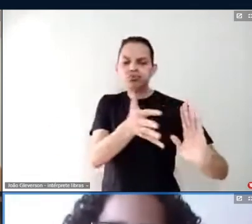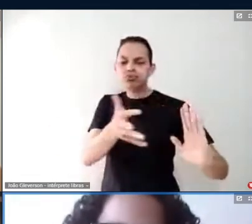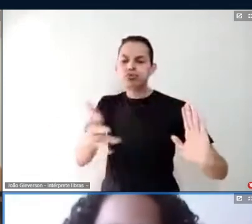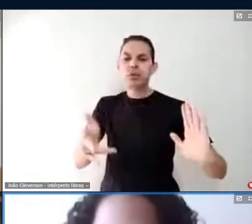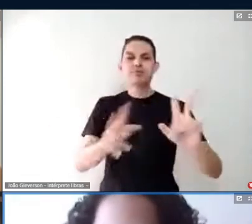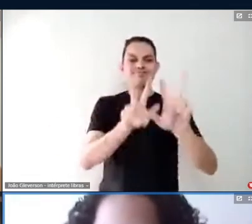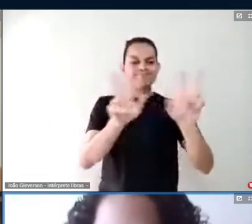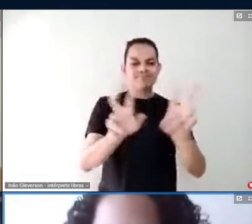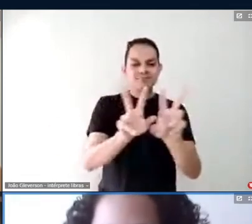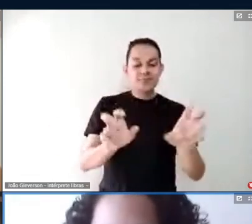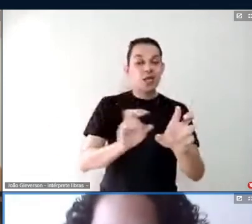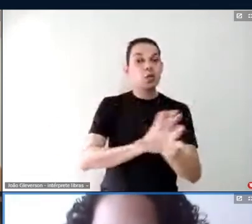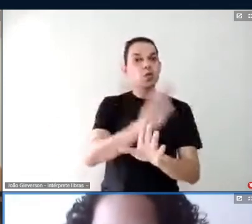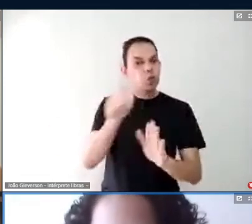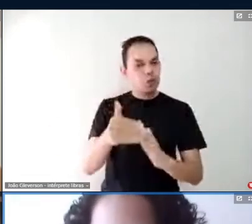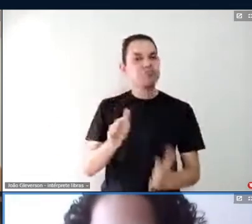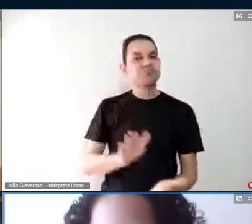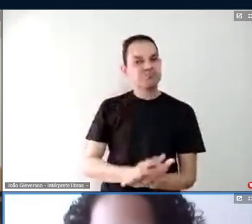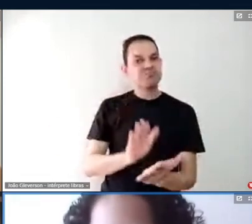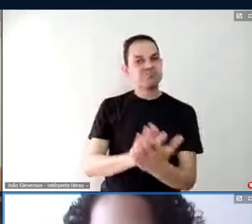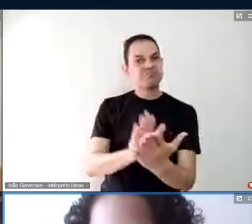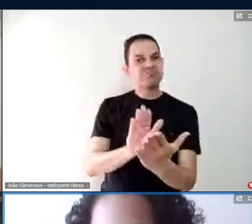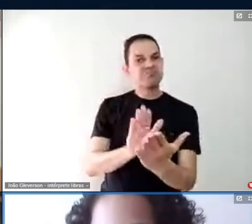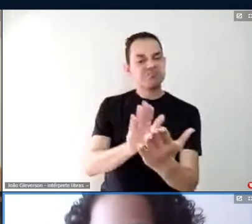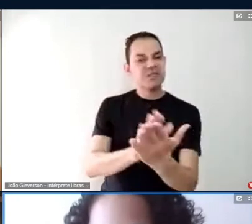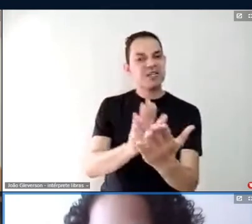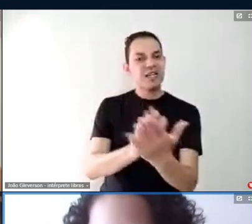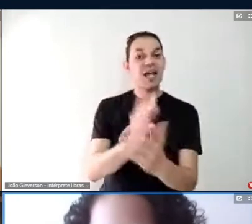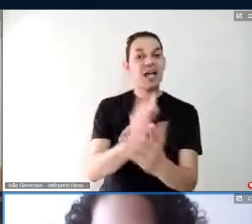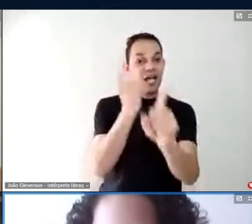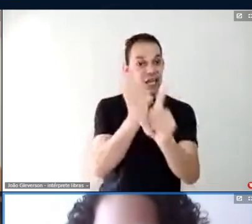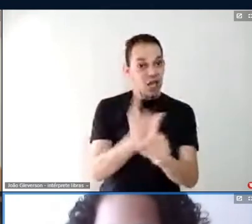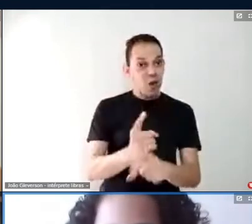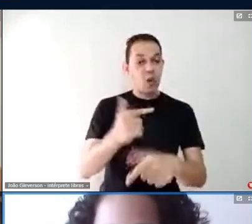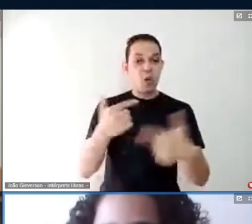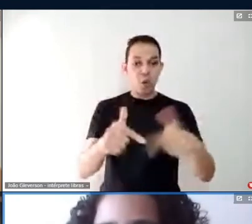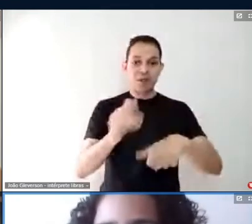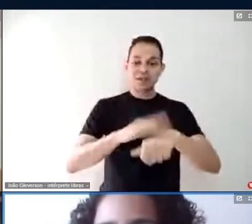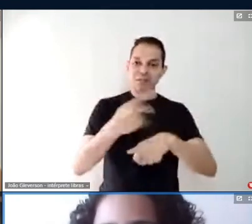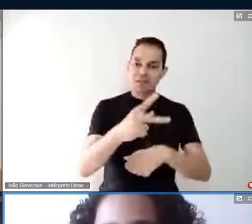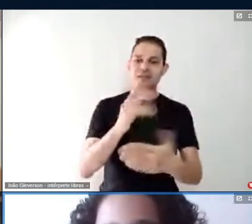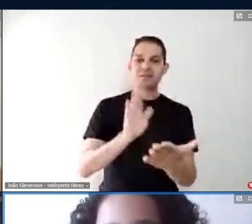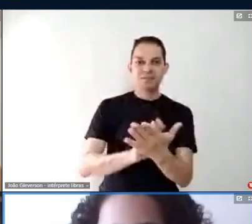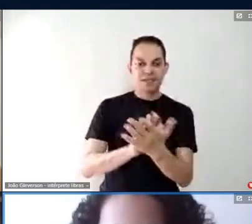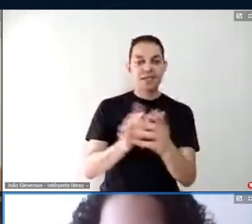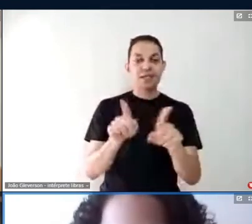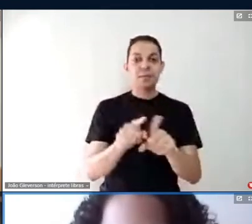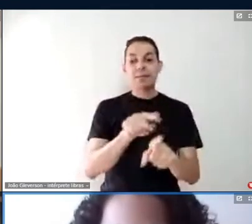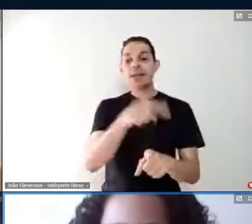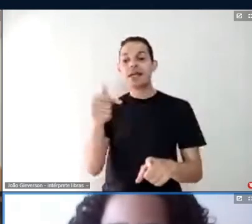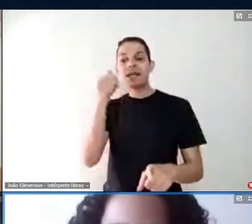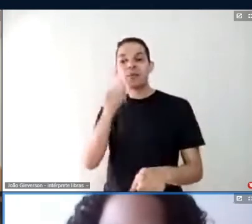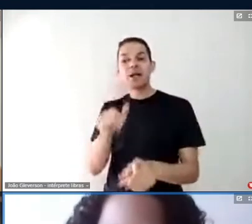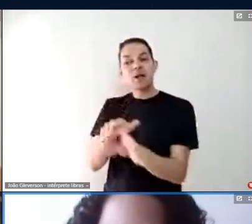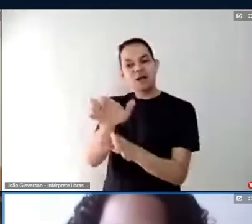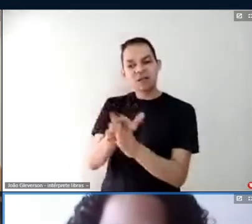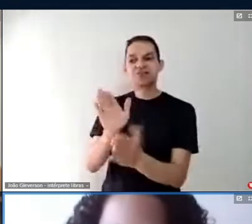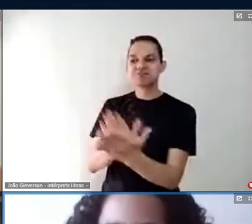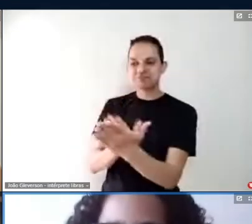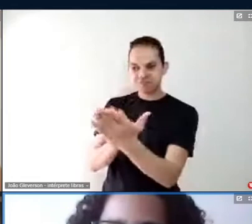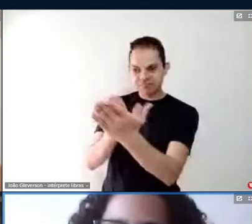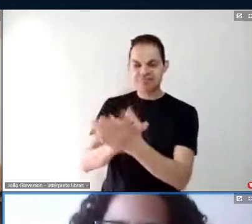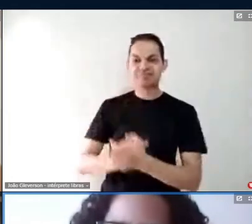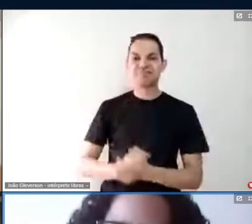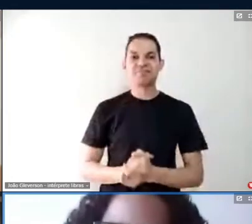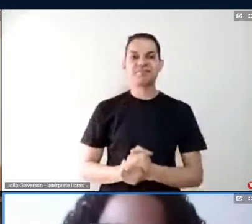assim, foram de elogios que eu encontrei no teu trabalho e parabenizo você e sua orientadora. agora eu passo para uma segunda